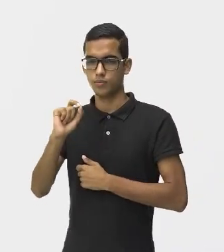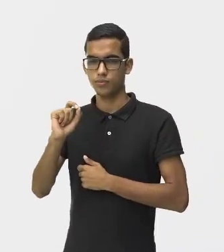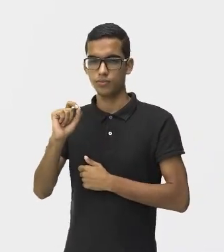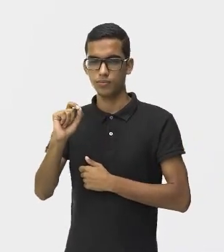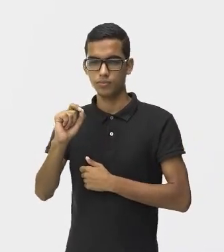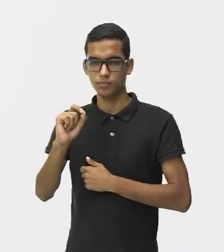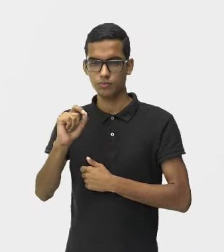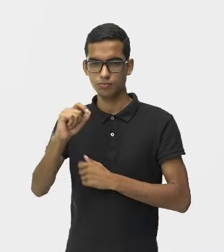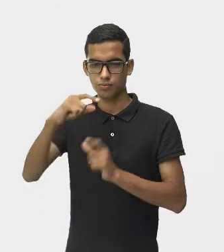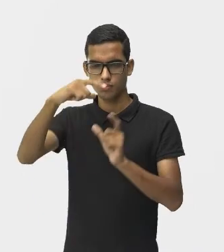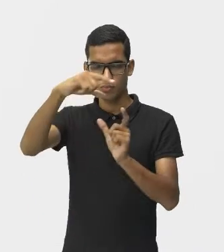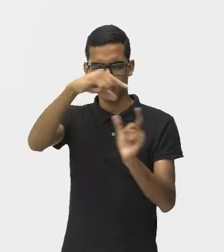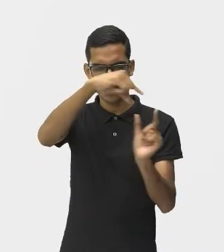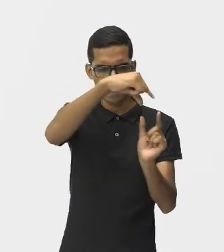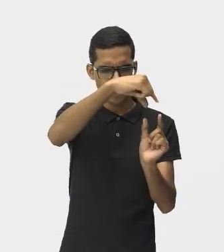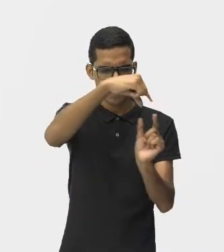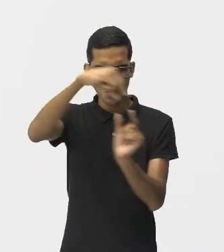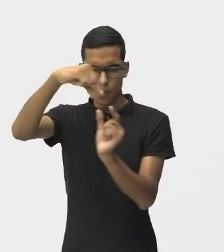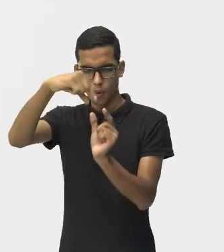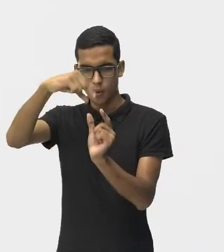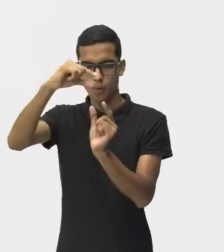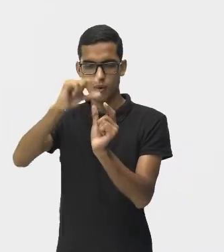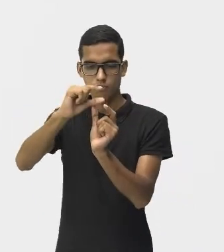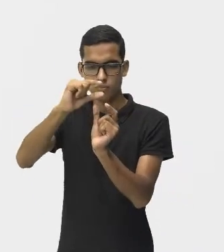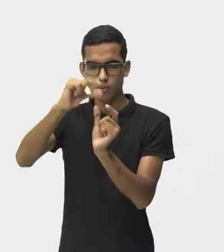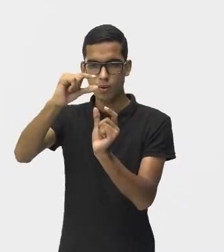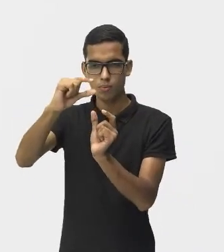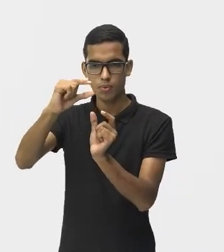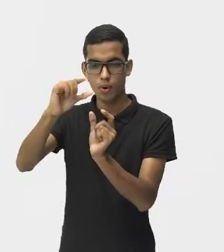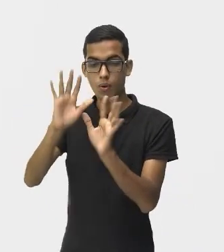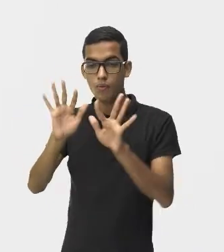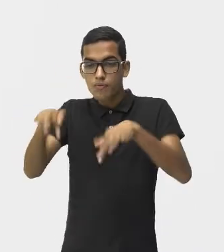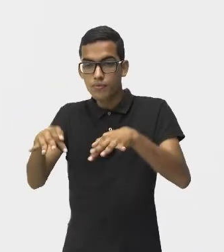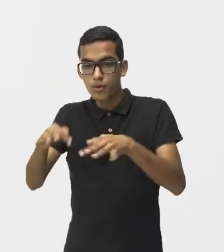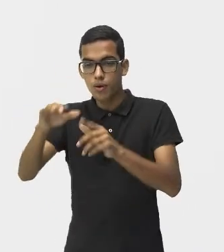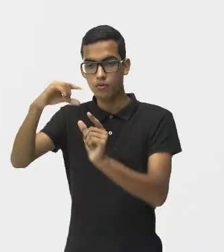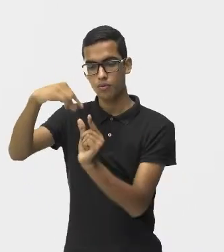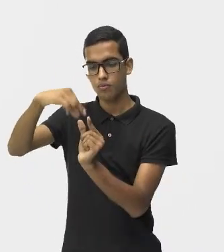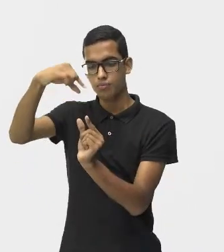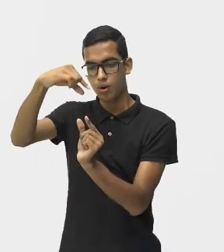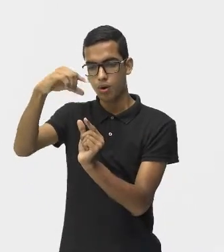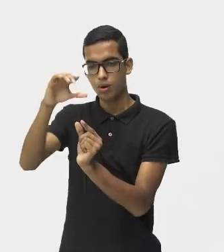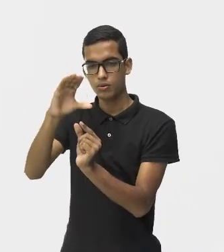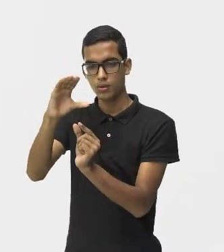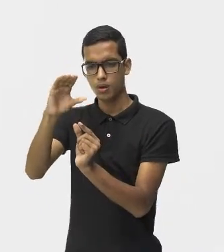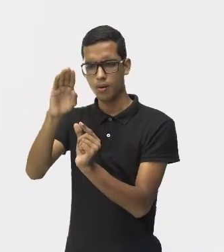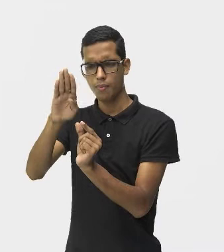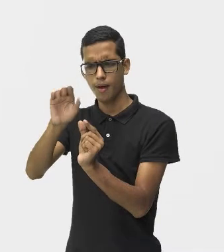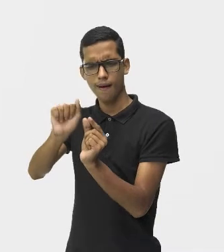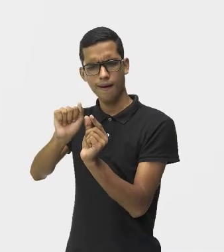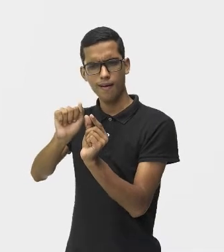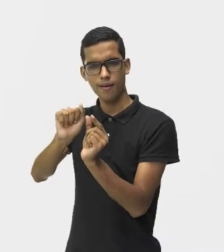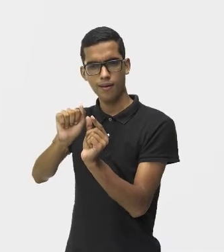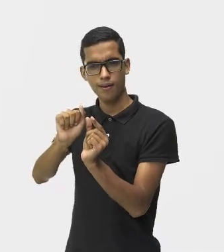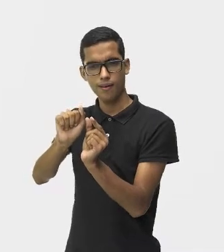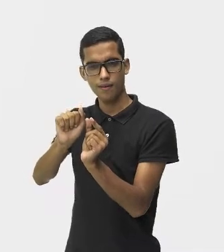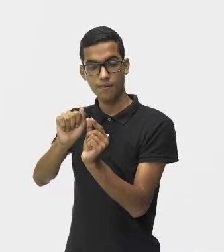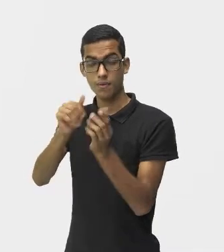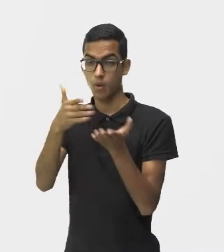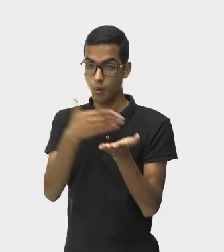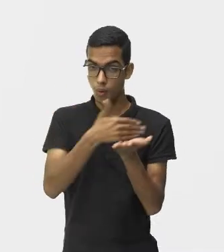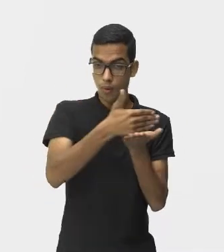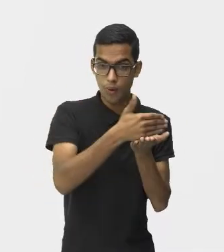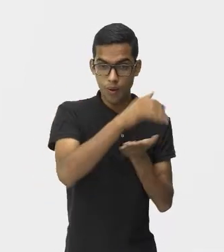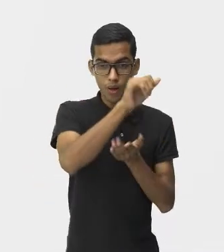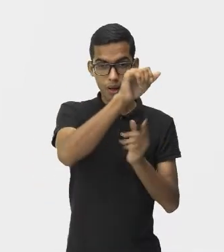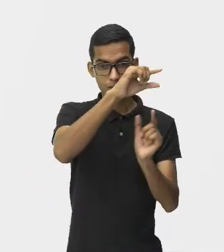a ordem. No final ficou a ordem C, B e A. Ou seja, o que seria A